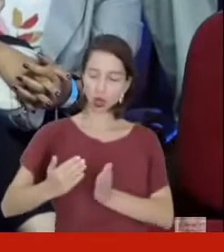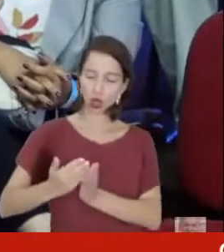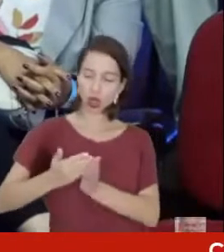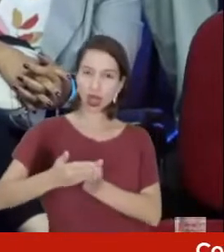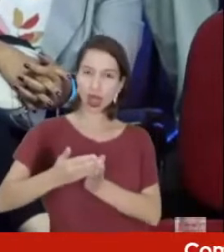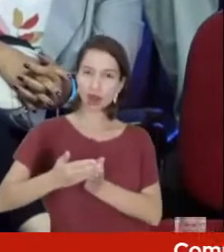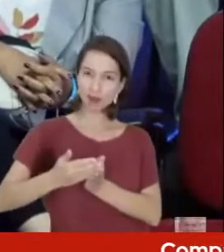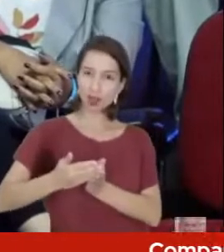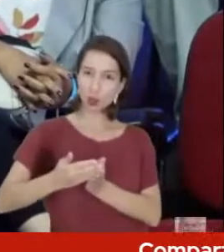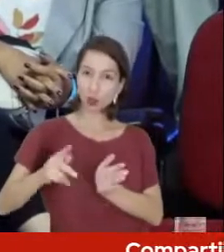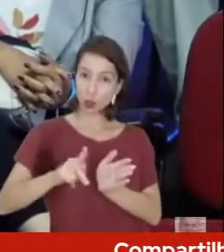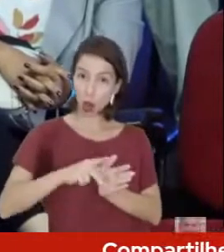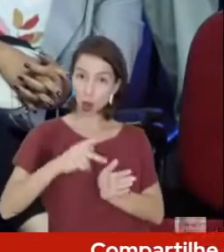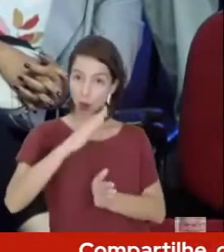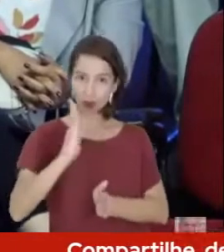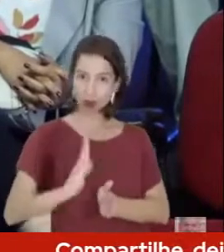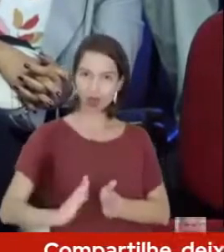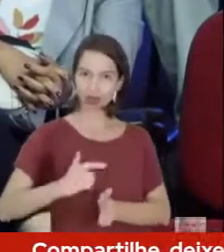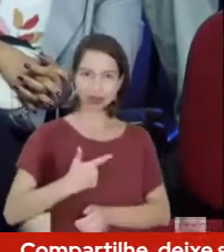Isso precisa mudar.